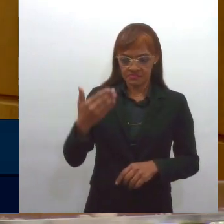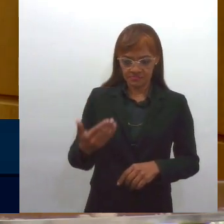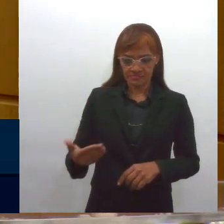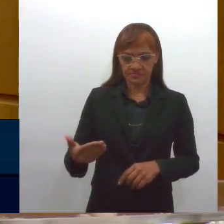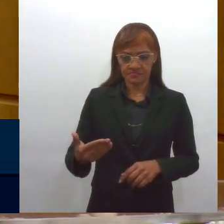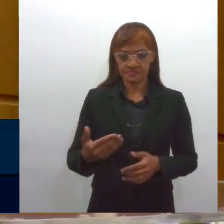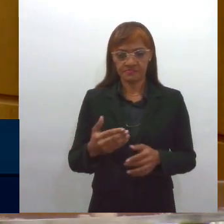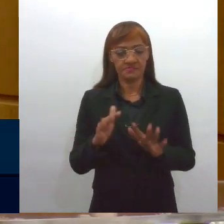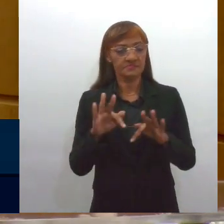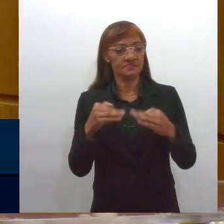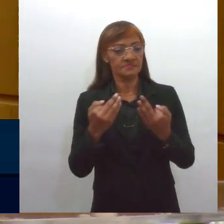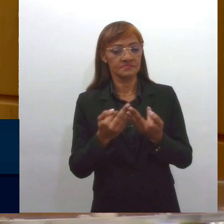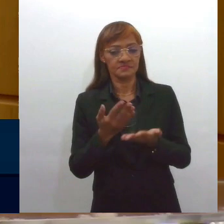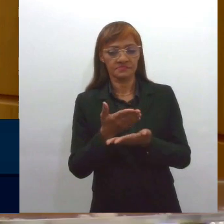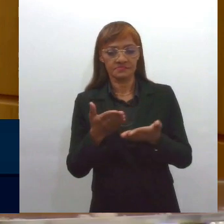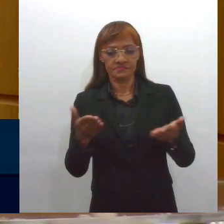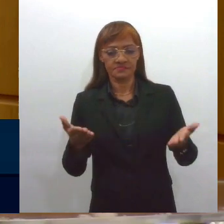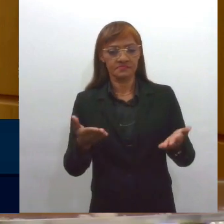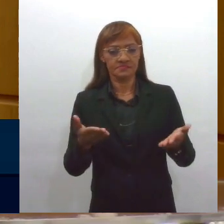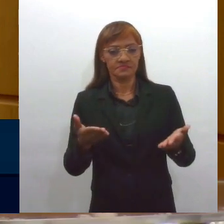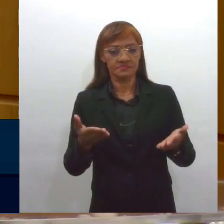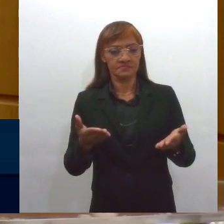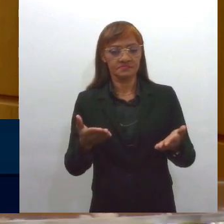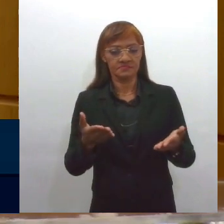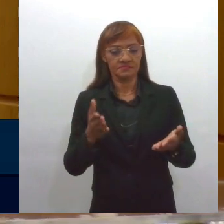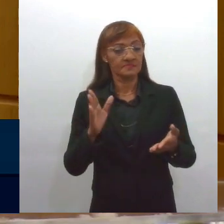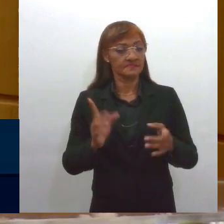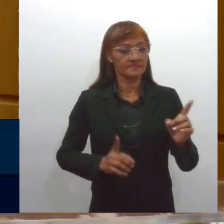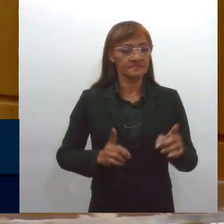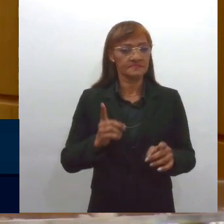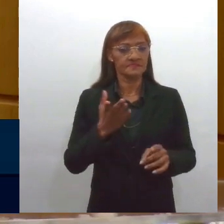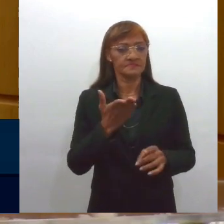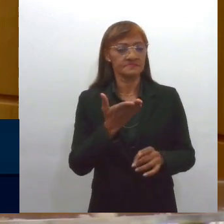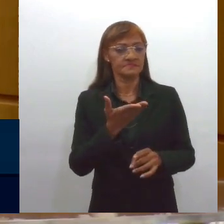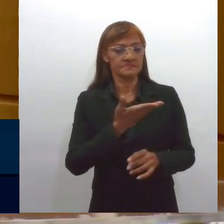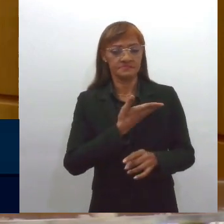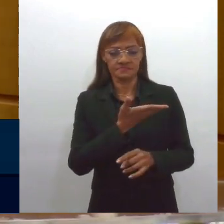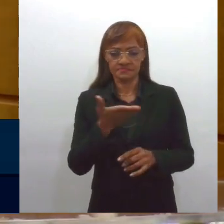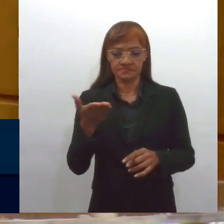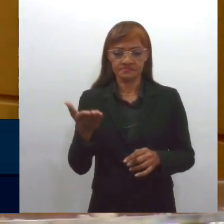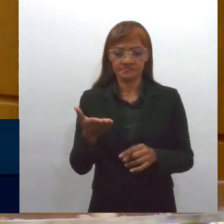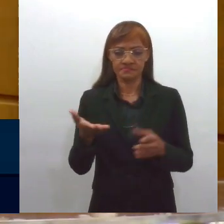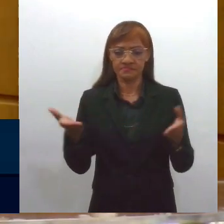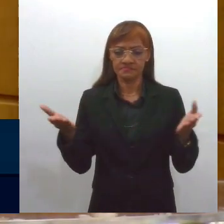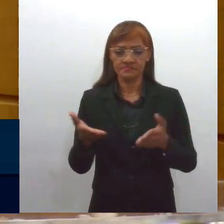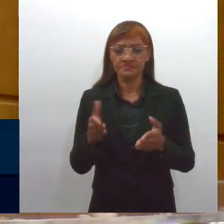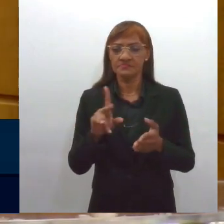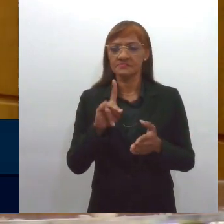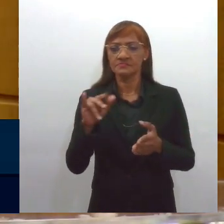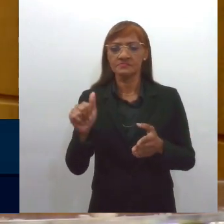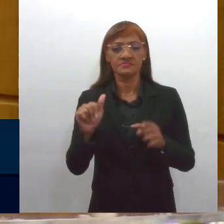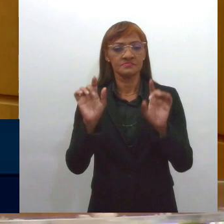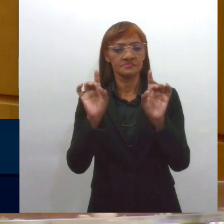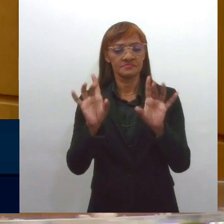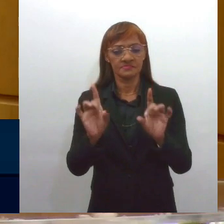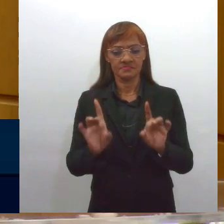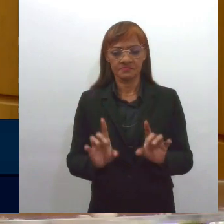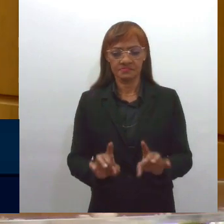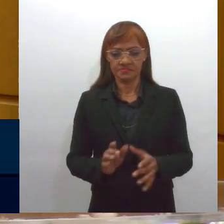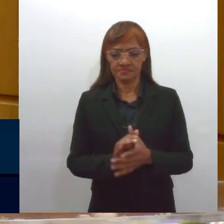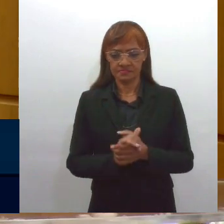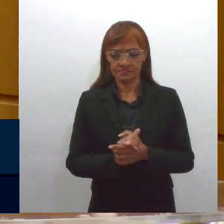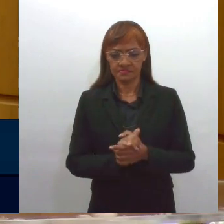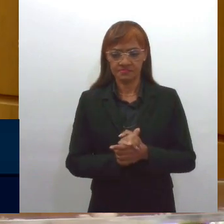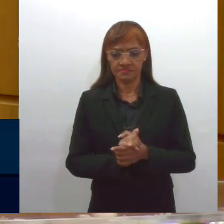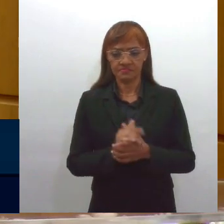se dispuseram neste dia especial. Acredito que para todos nós que estamos